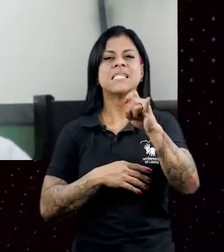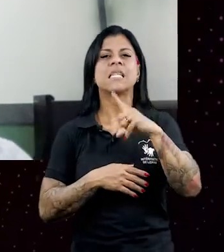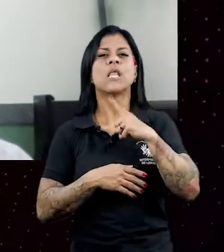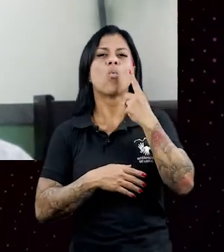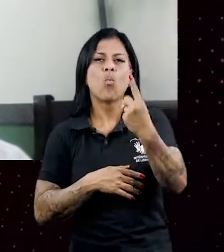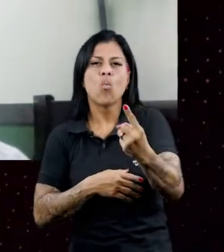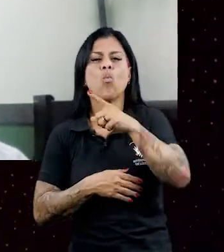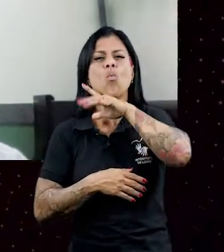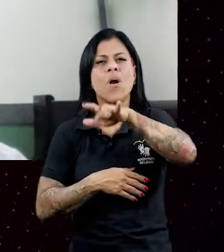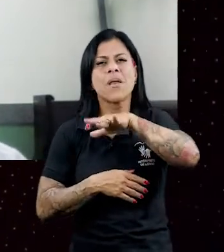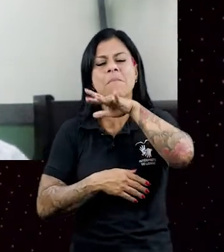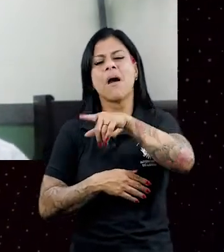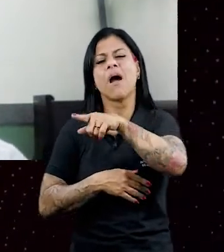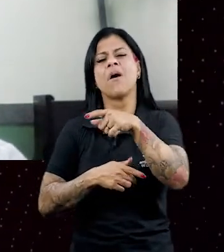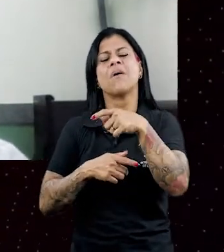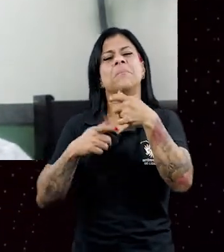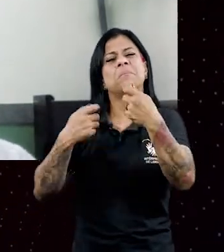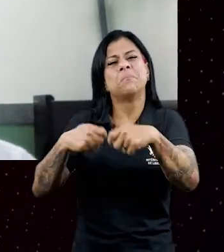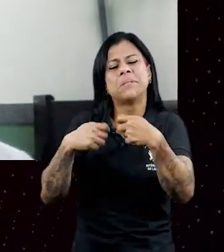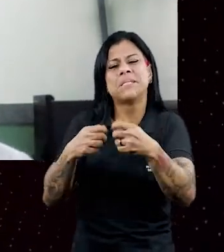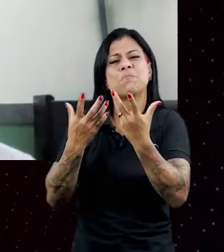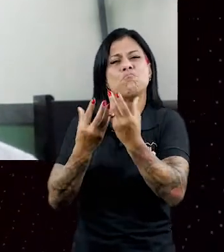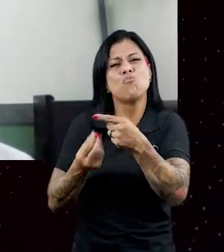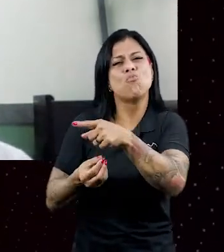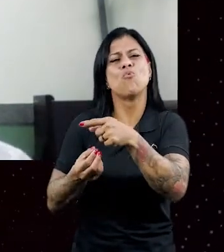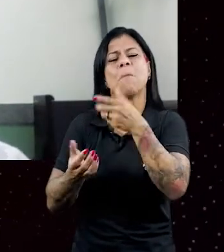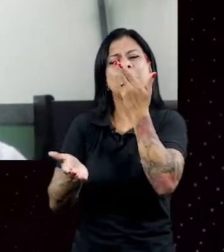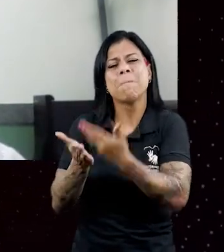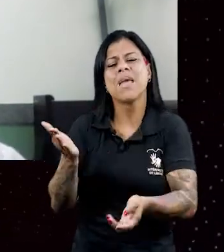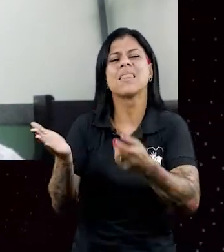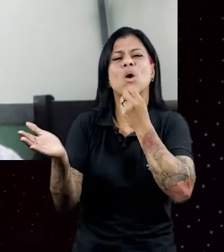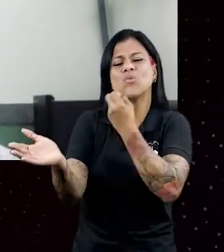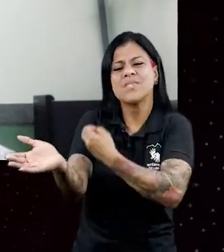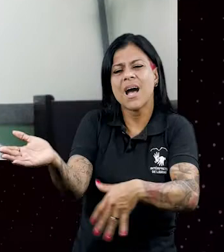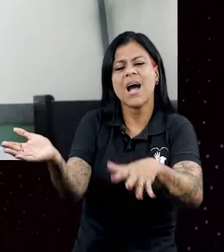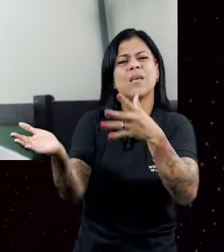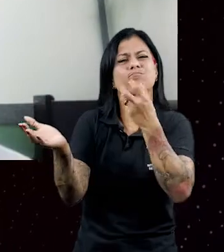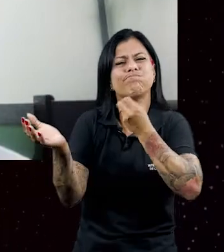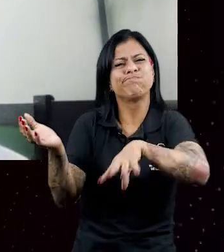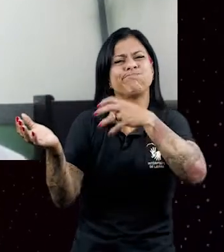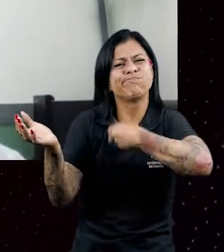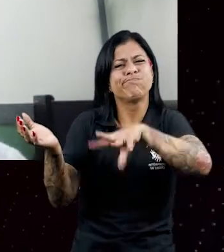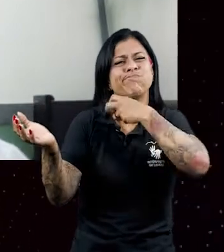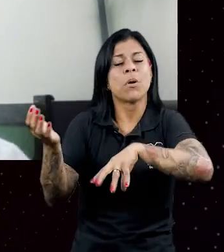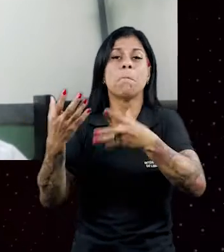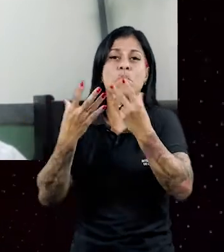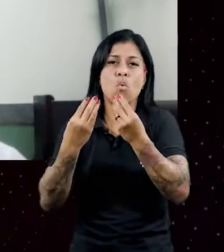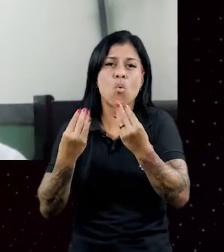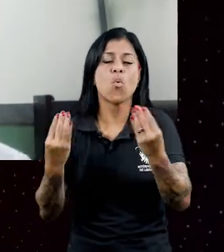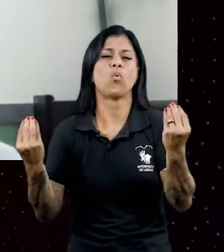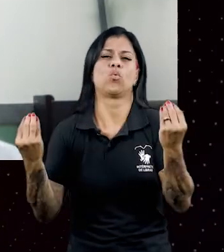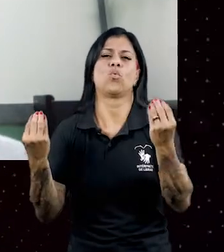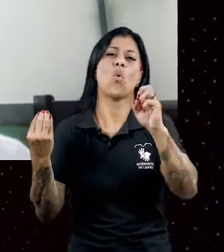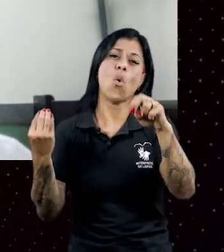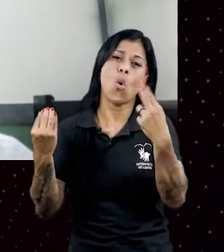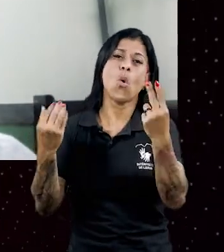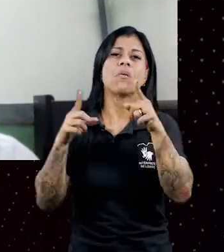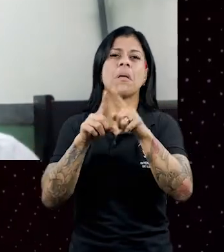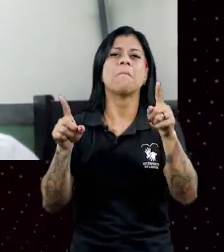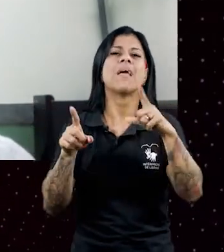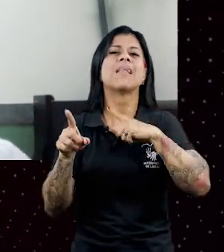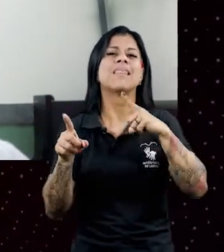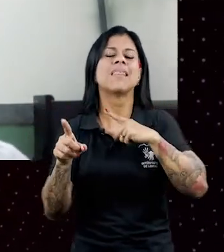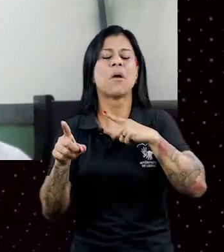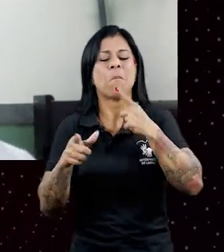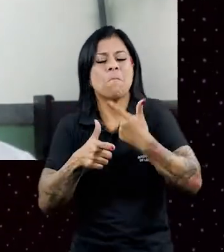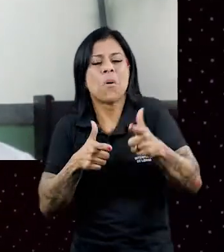Quando a gente tem um animal, né, que está com uma situação de perda de sangue, por exemplo, uma hemorragia, né, ou animais que têm